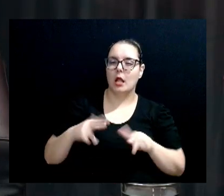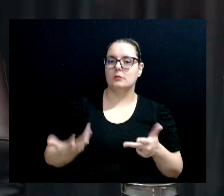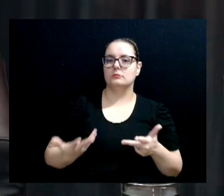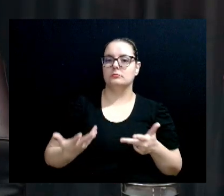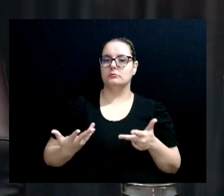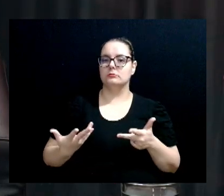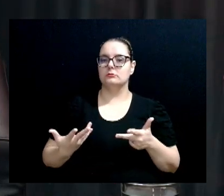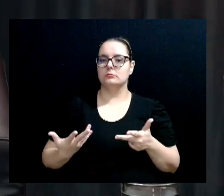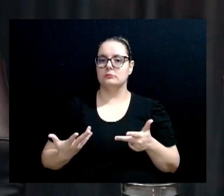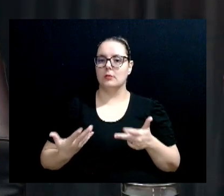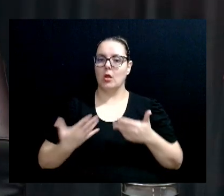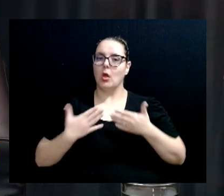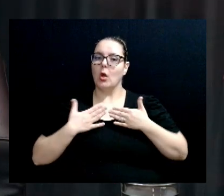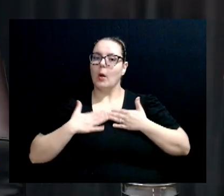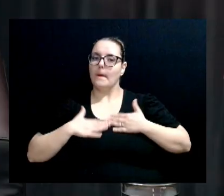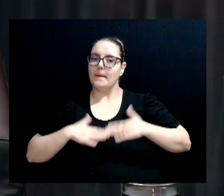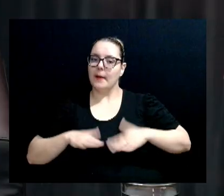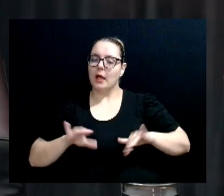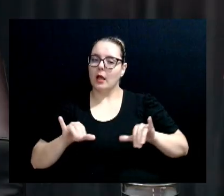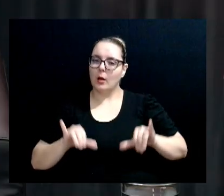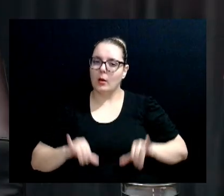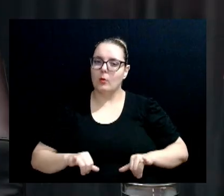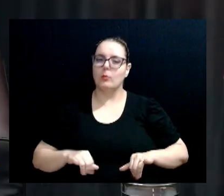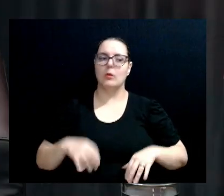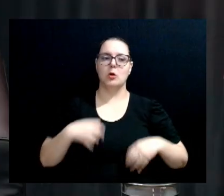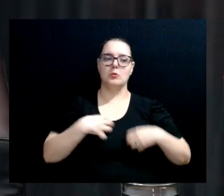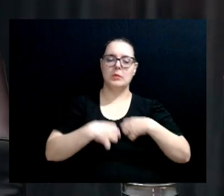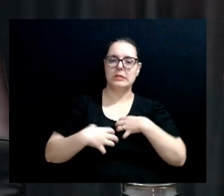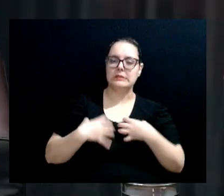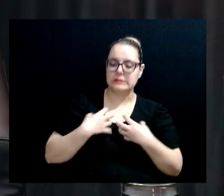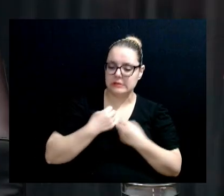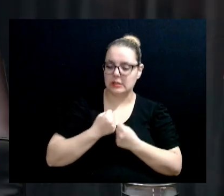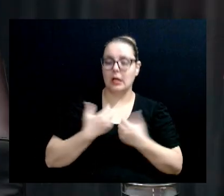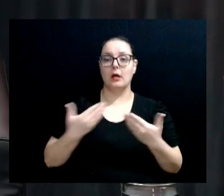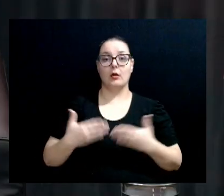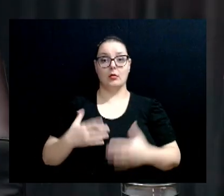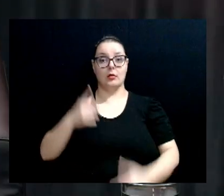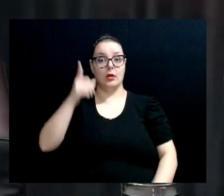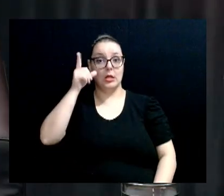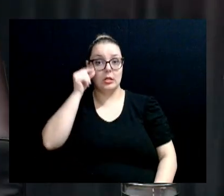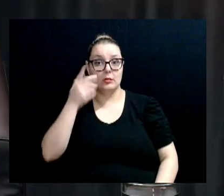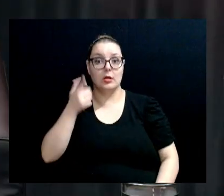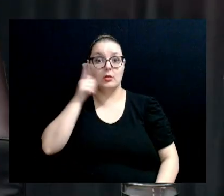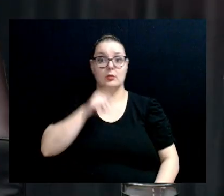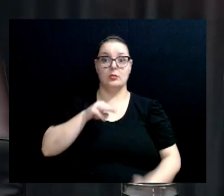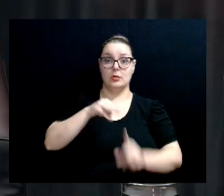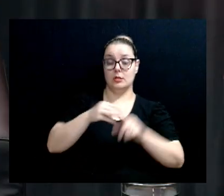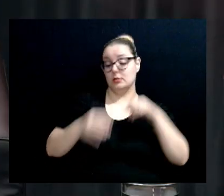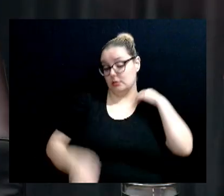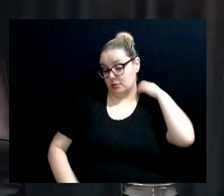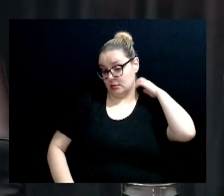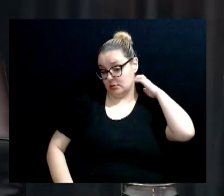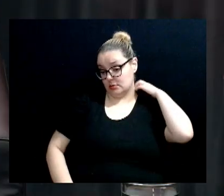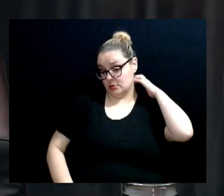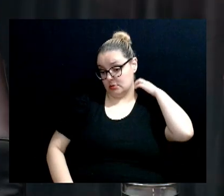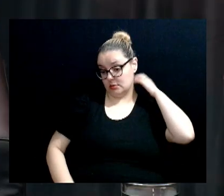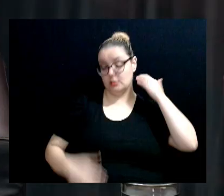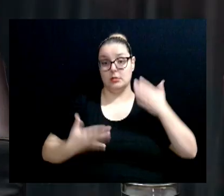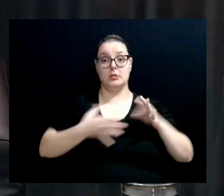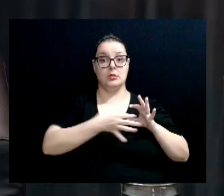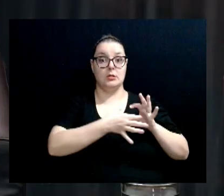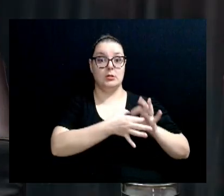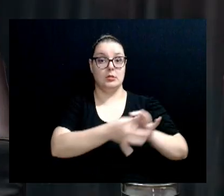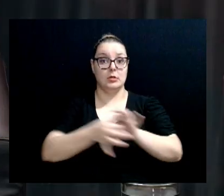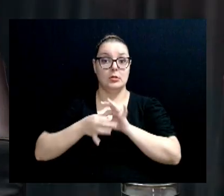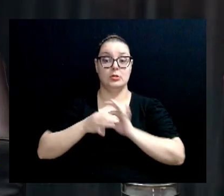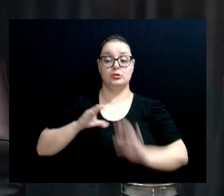um sofrimento, uma angústia, nossa, agora eu estou aliviada, eu consegui atingir minha meta. Isso entra num ciclo de compulsão. E aí